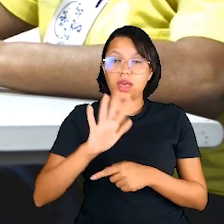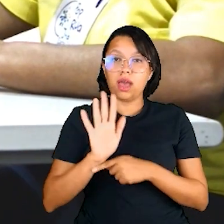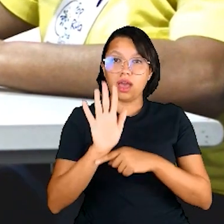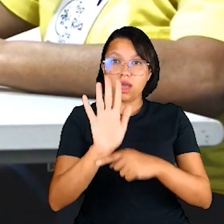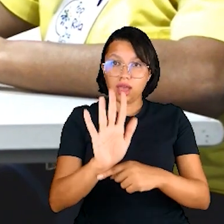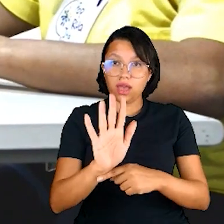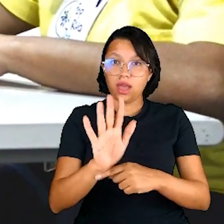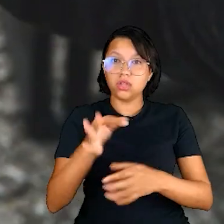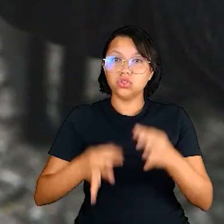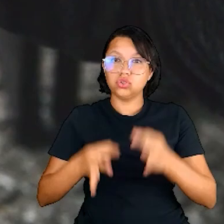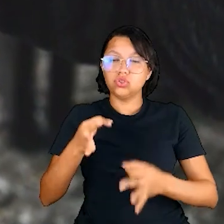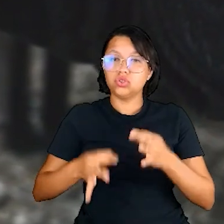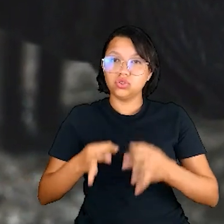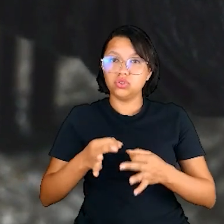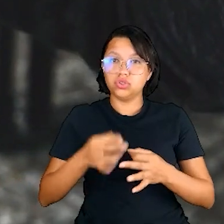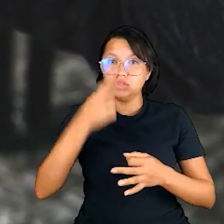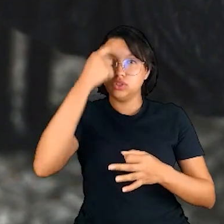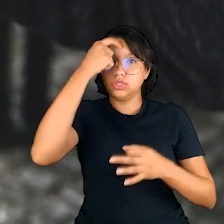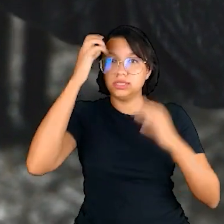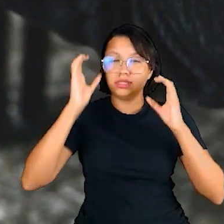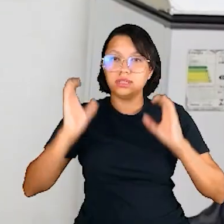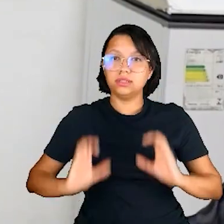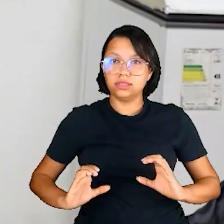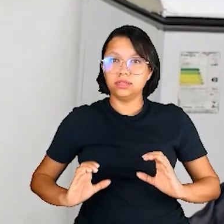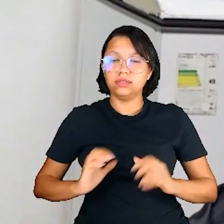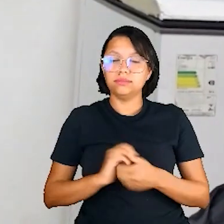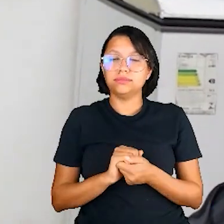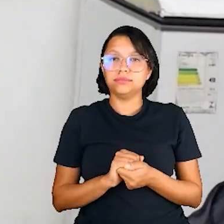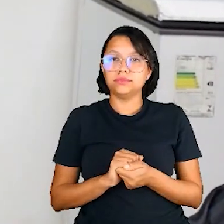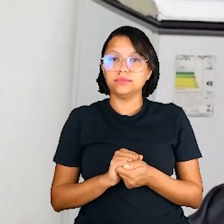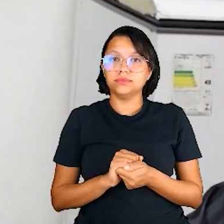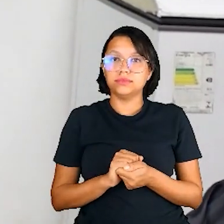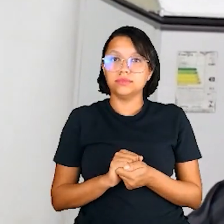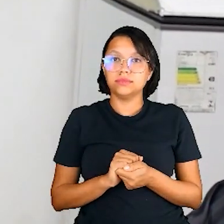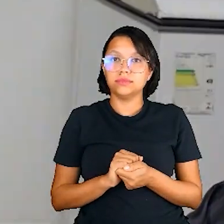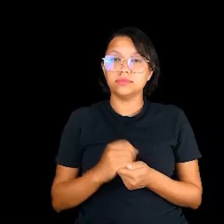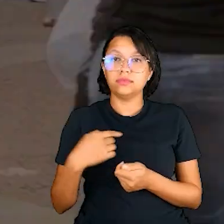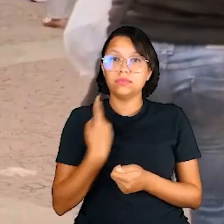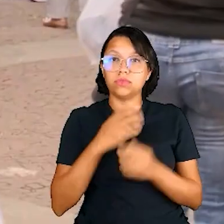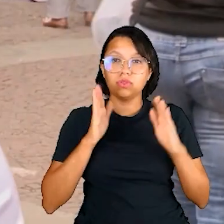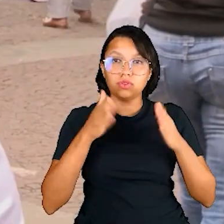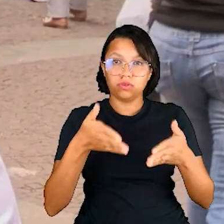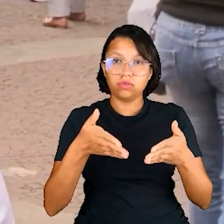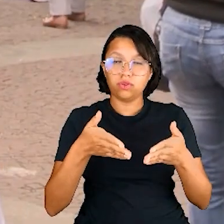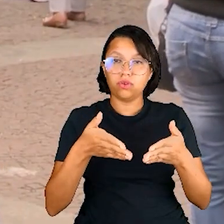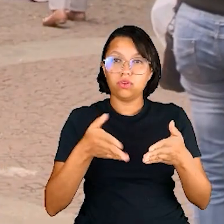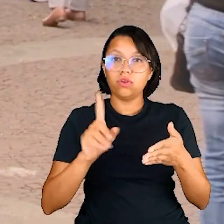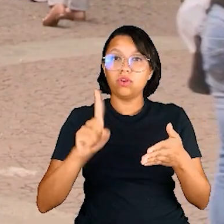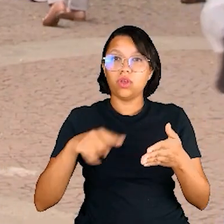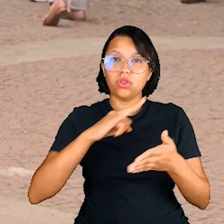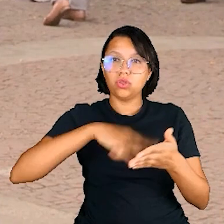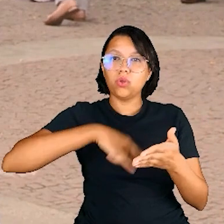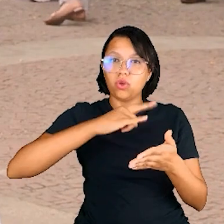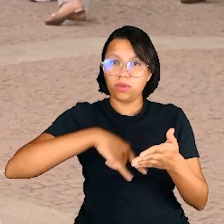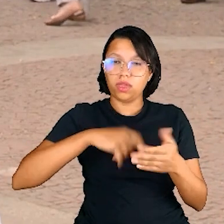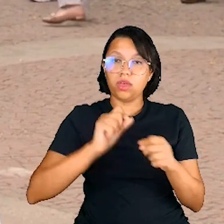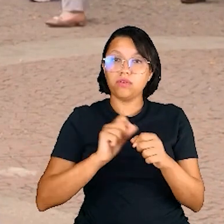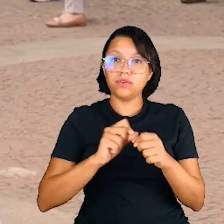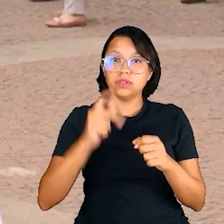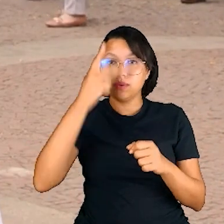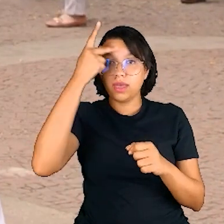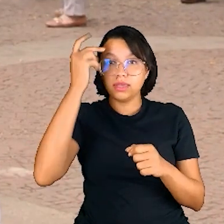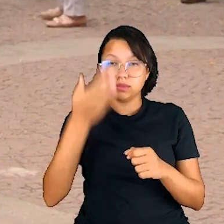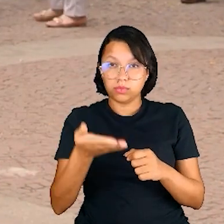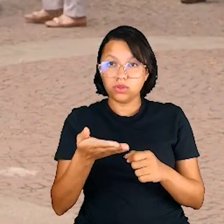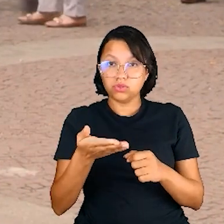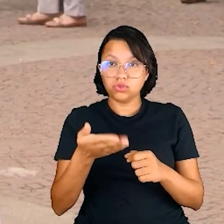áreas de assistência, justiça e cidadania. O nosso foco é a documentação, é fazer